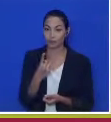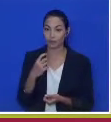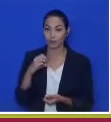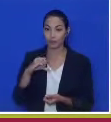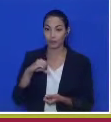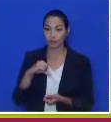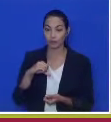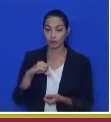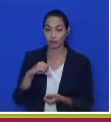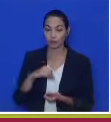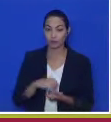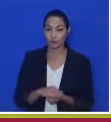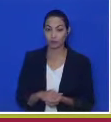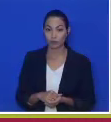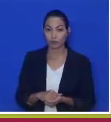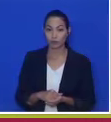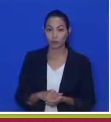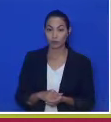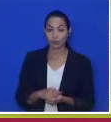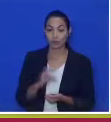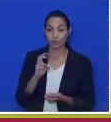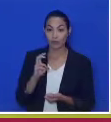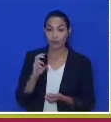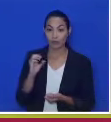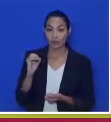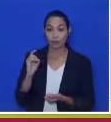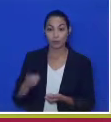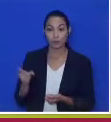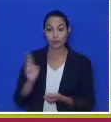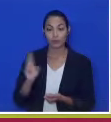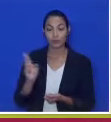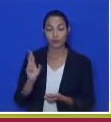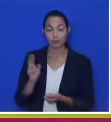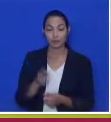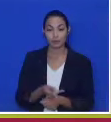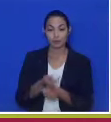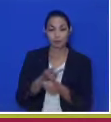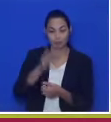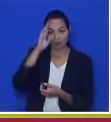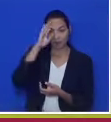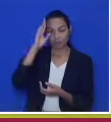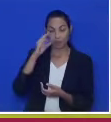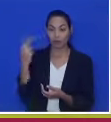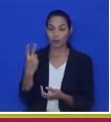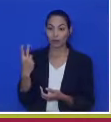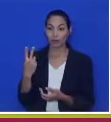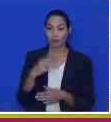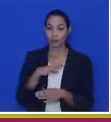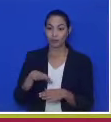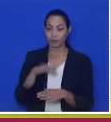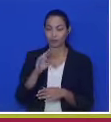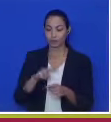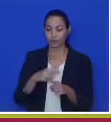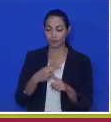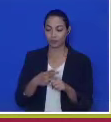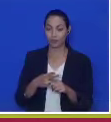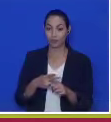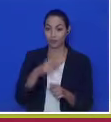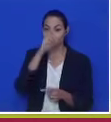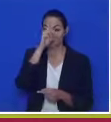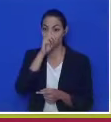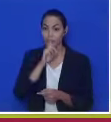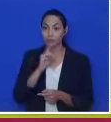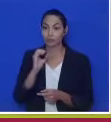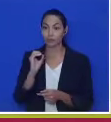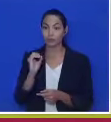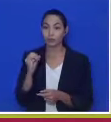laranja 19. Mais de R$ 50.000 na faixa principal do segundo sorteio da dupla Sena. Bola